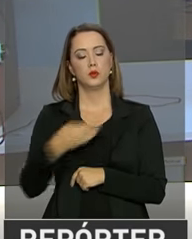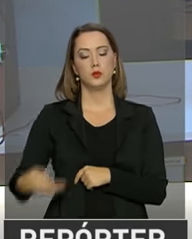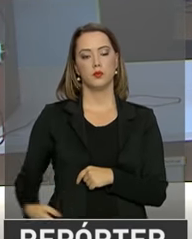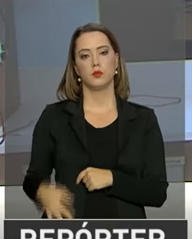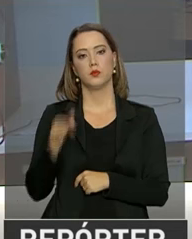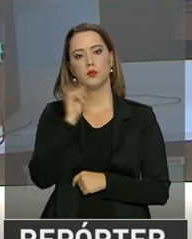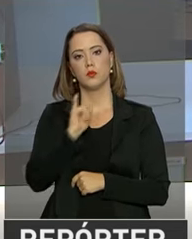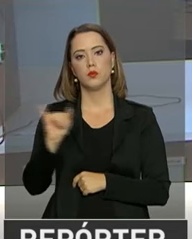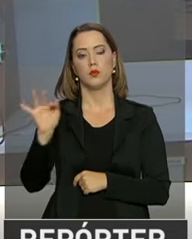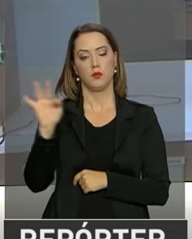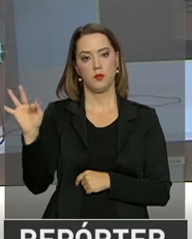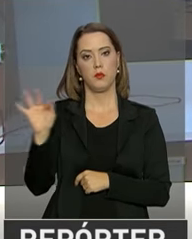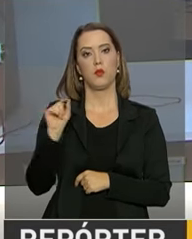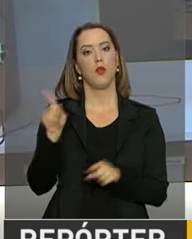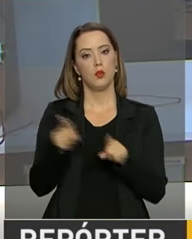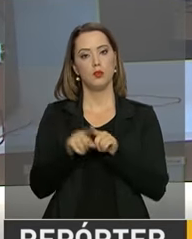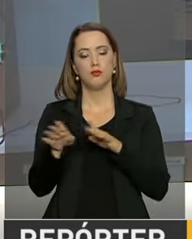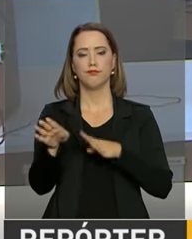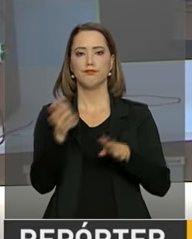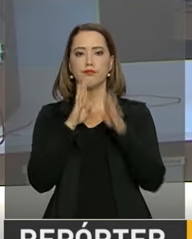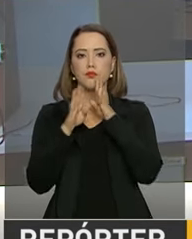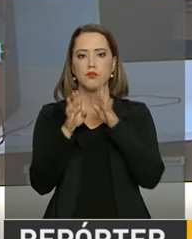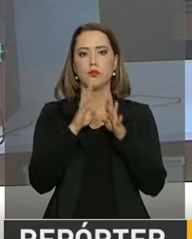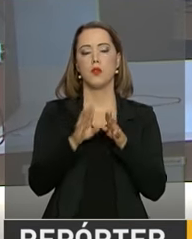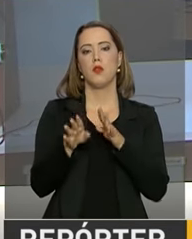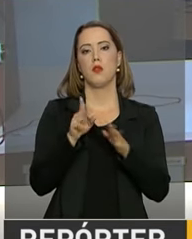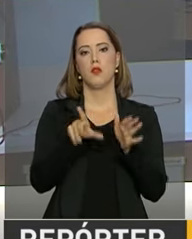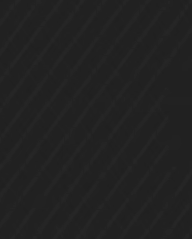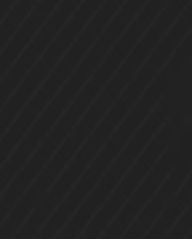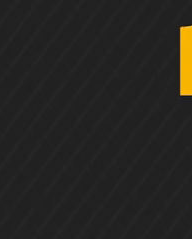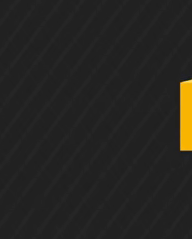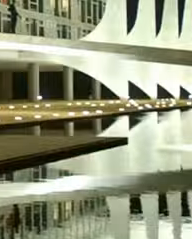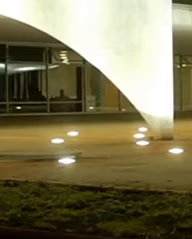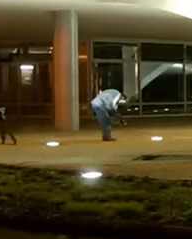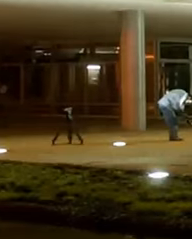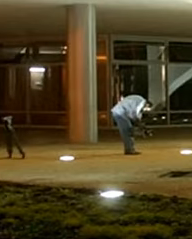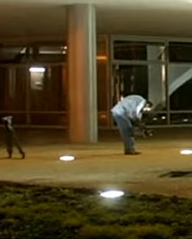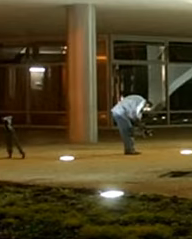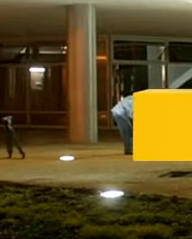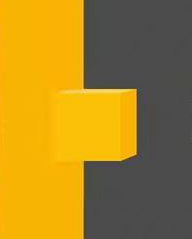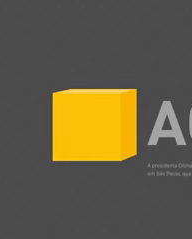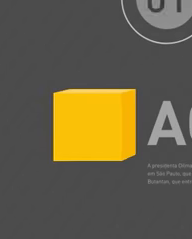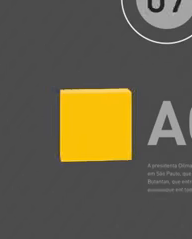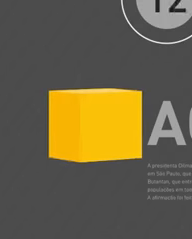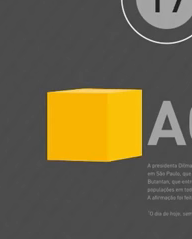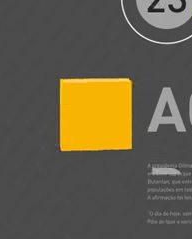do Governo Federal. Acompanhe também as novidades em nossas redes sociais.